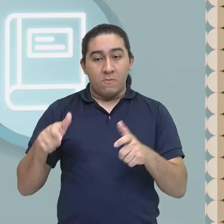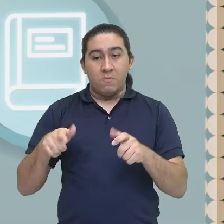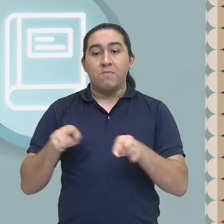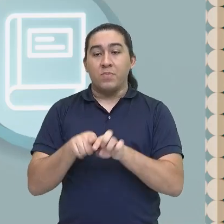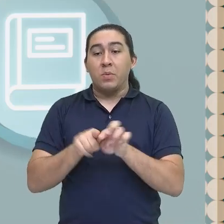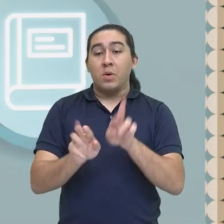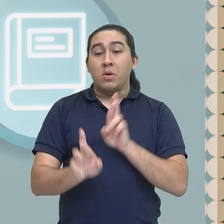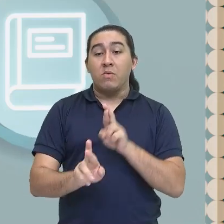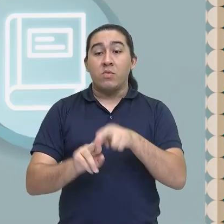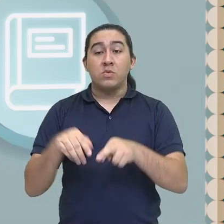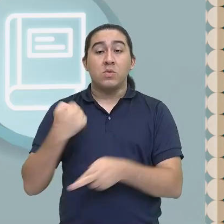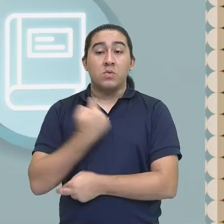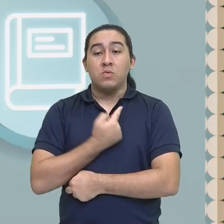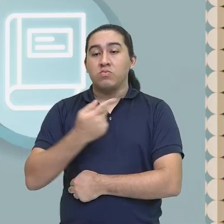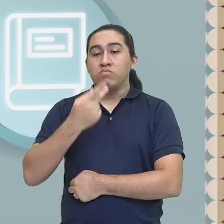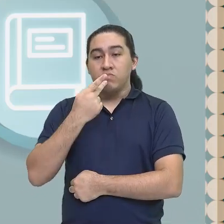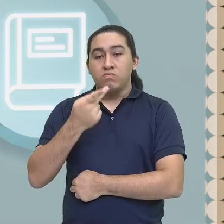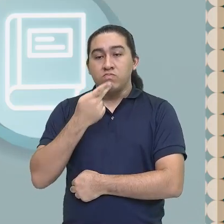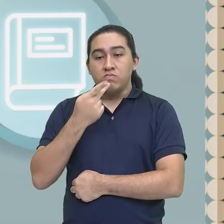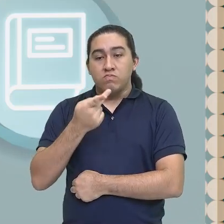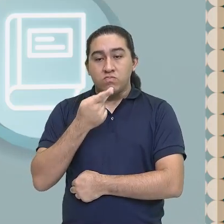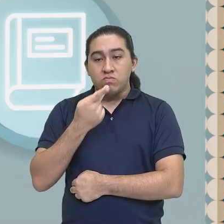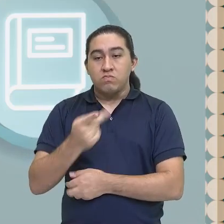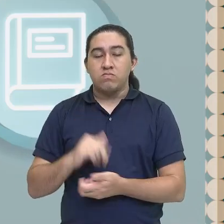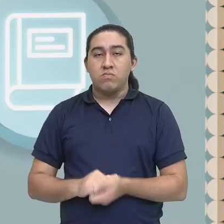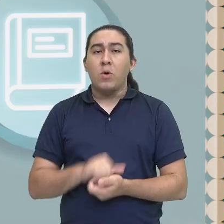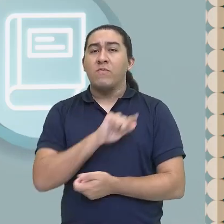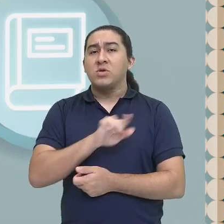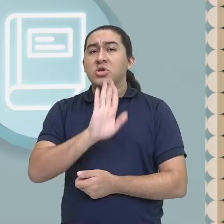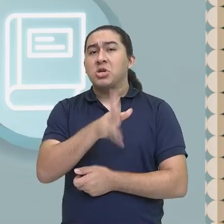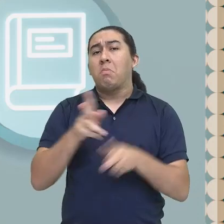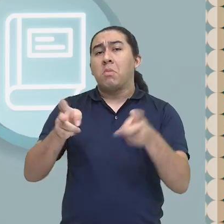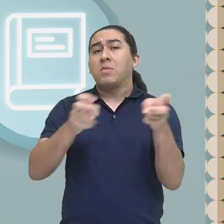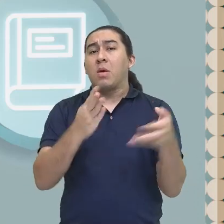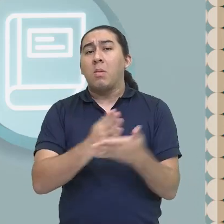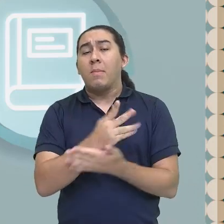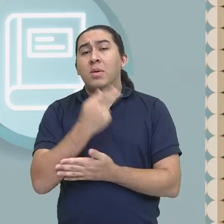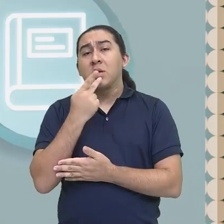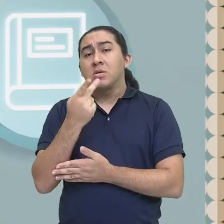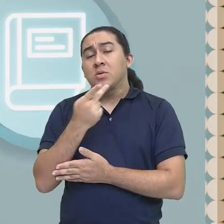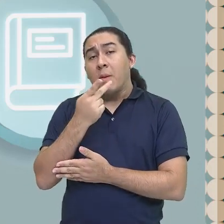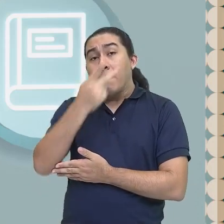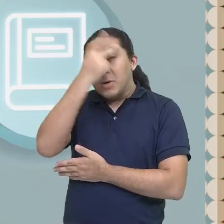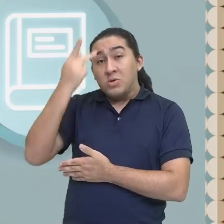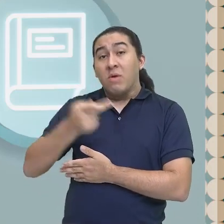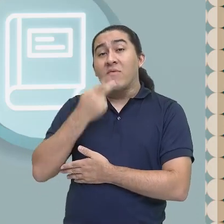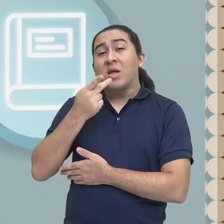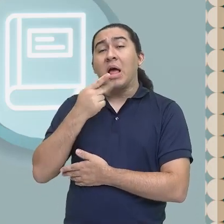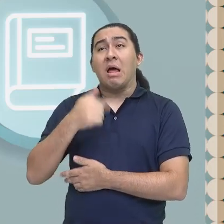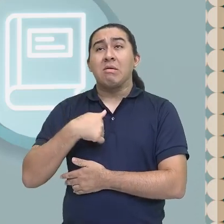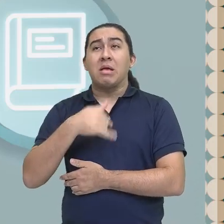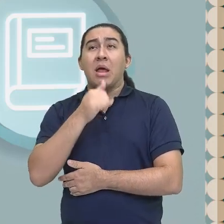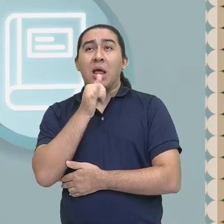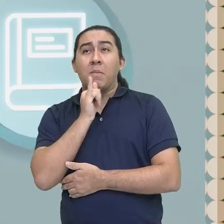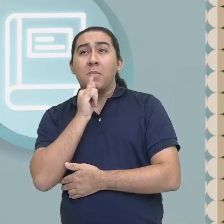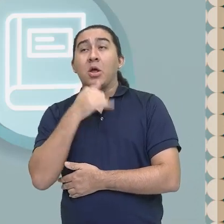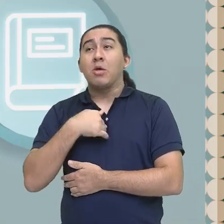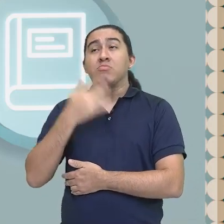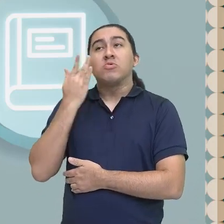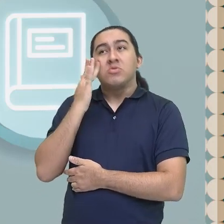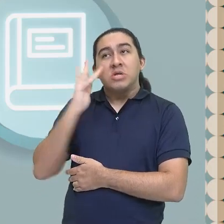à nossa fala, né? Vocês já ouviram alguém falar, eu não sei falar português, eu não